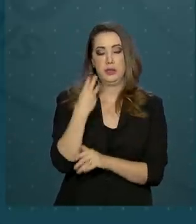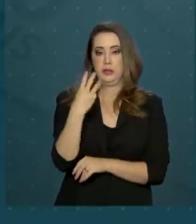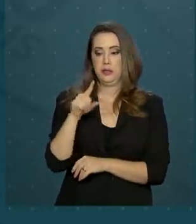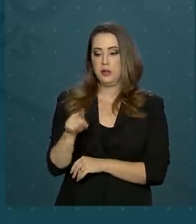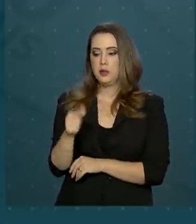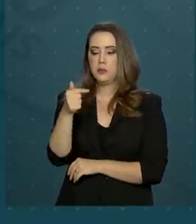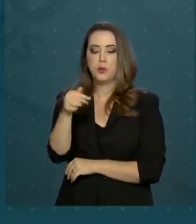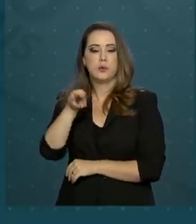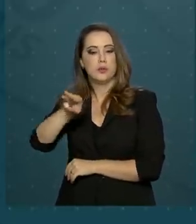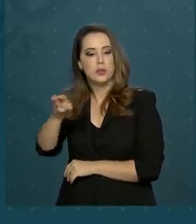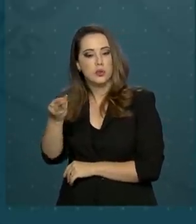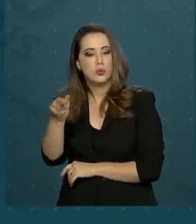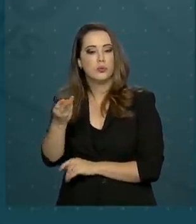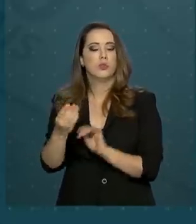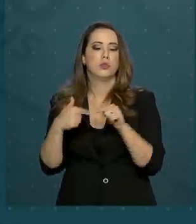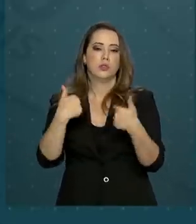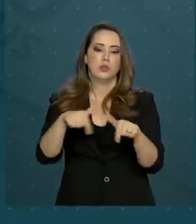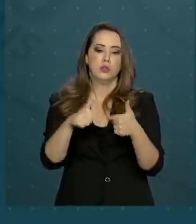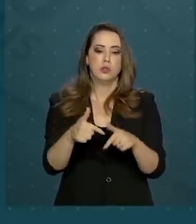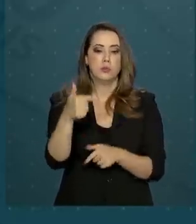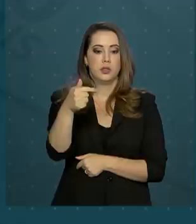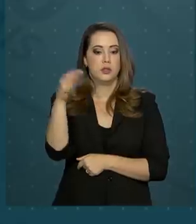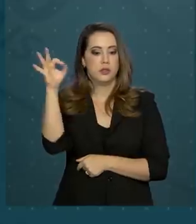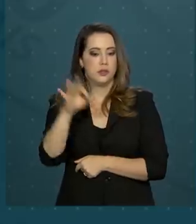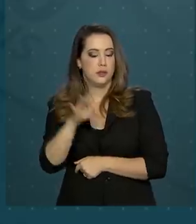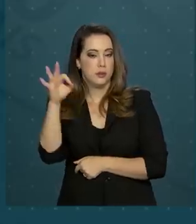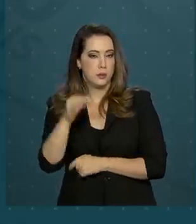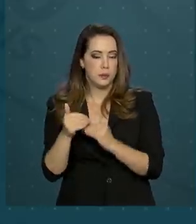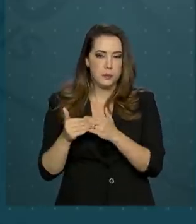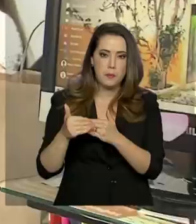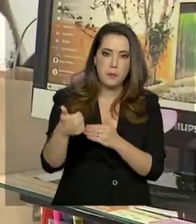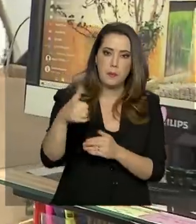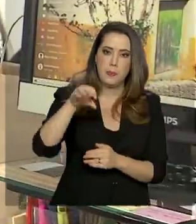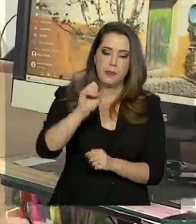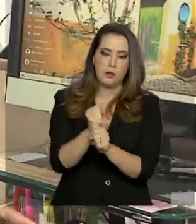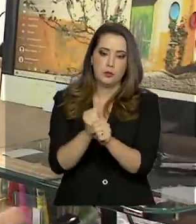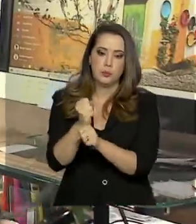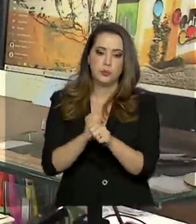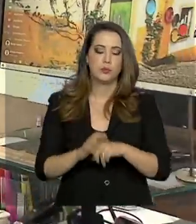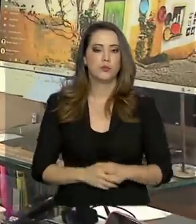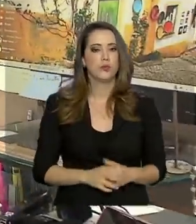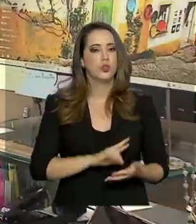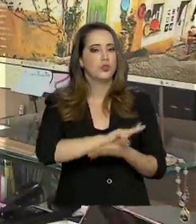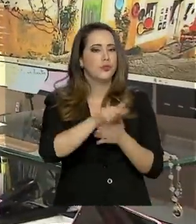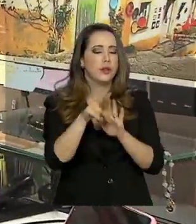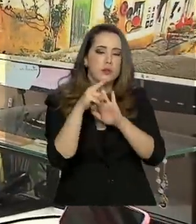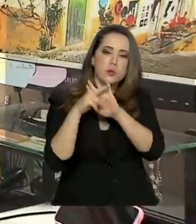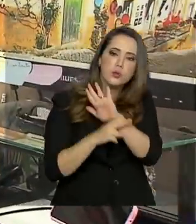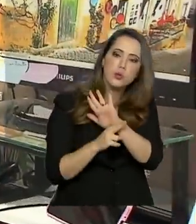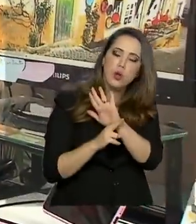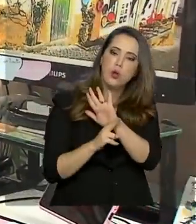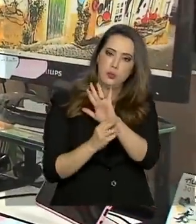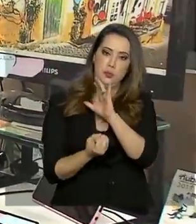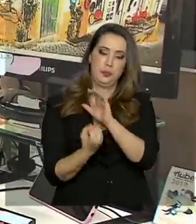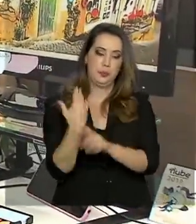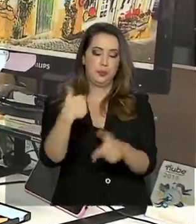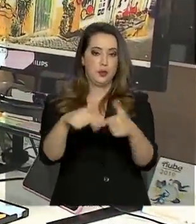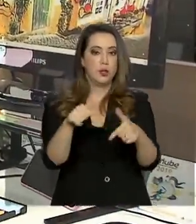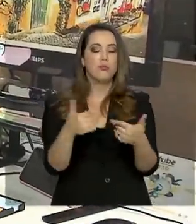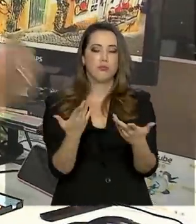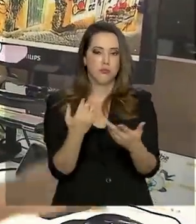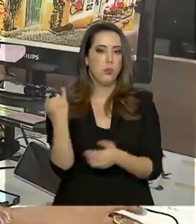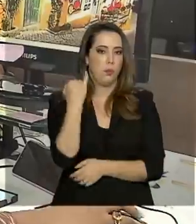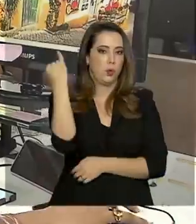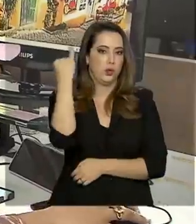7% de crescimento da economia nos próximos 10 anos. O conjunto de medidas surtiu efeito na vida de quem